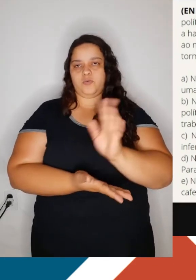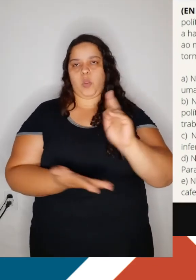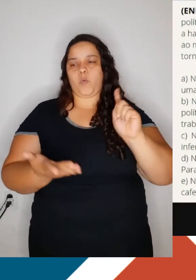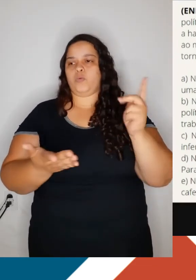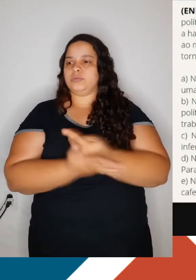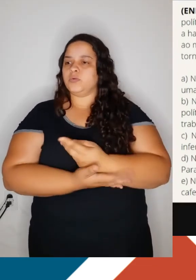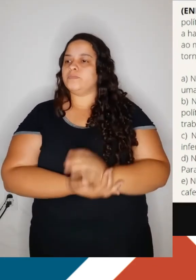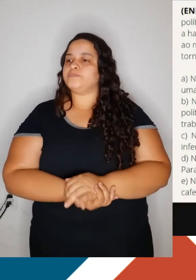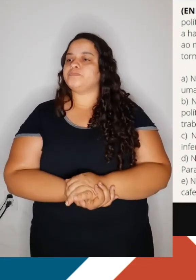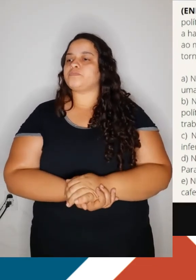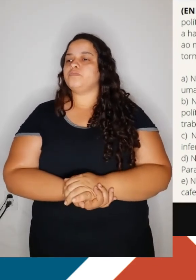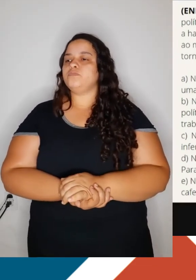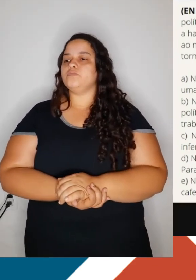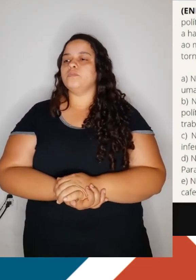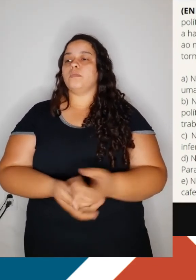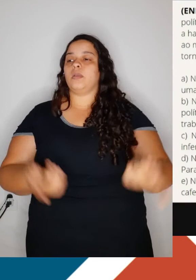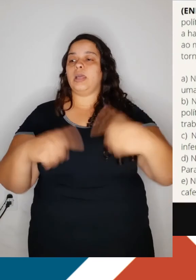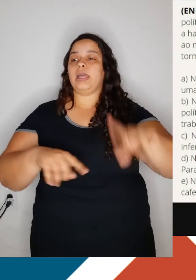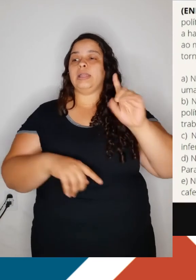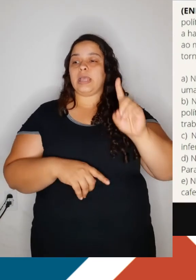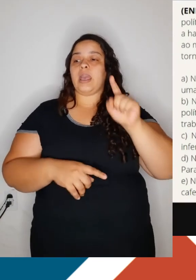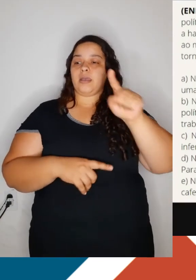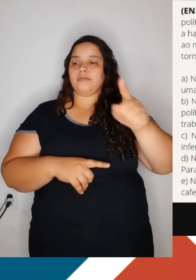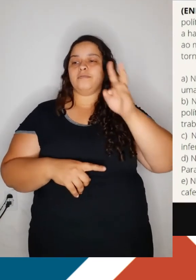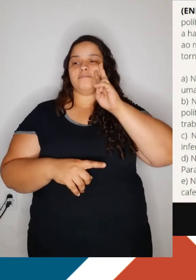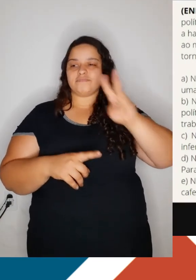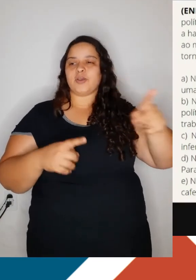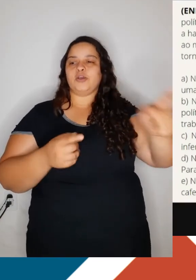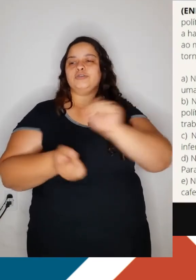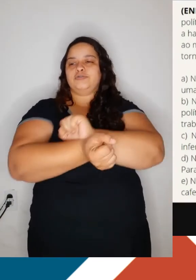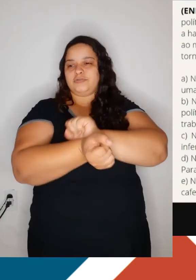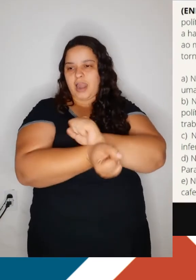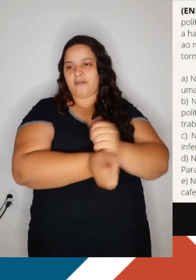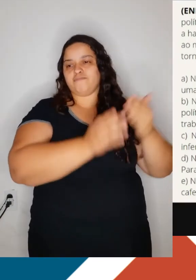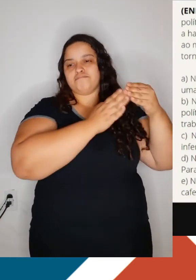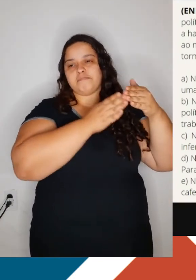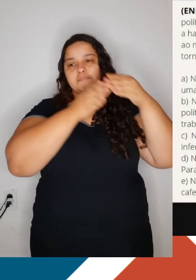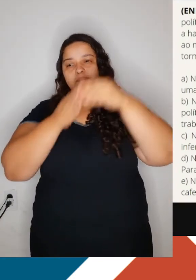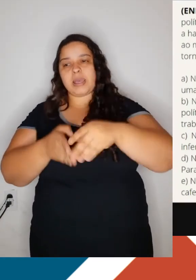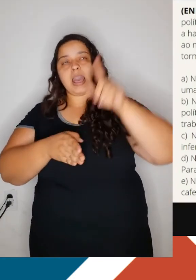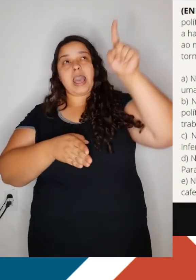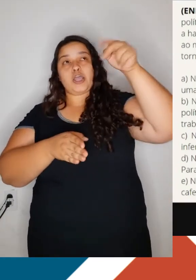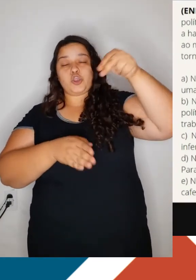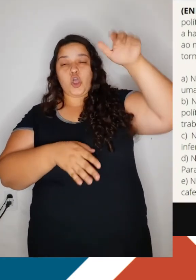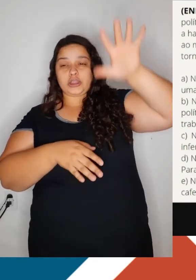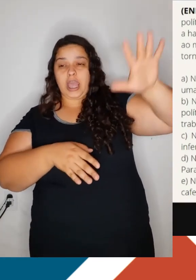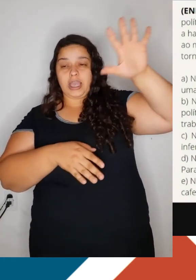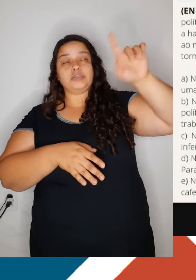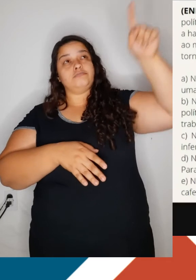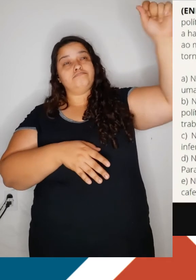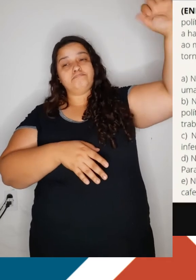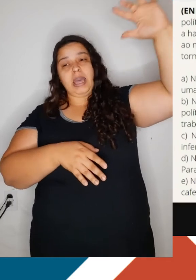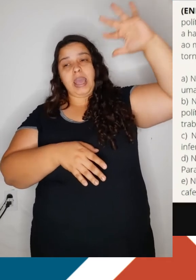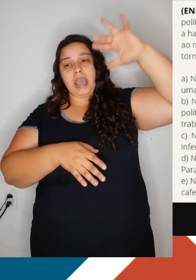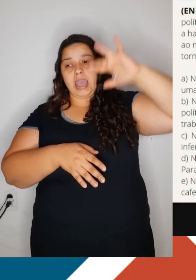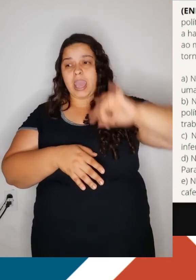incorreta. Alternativa D. No tráfico interprovincial dos escravos das áreas decadentes do Nordeste para o Vale